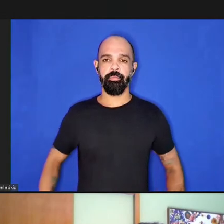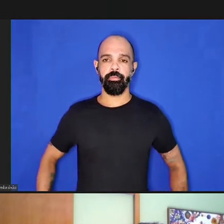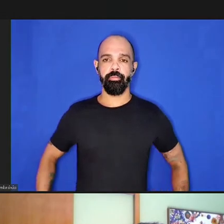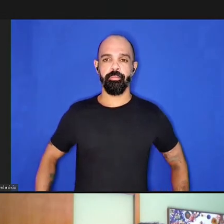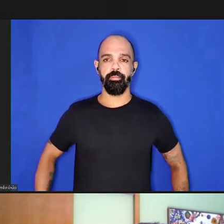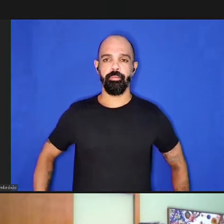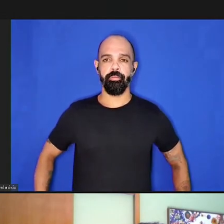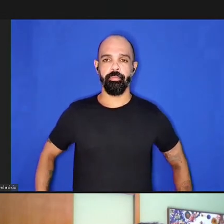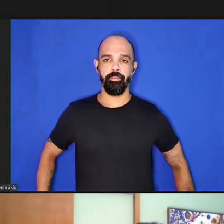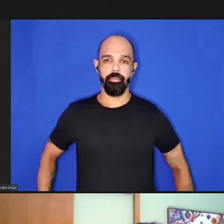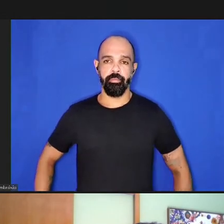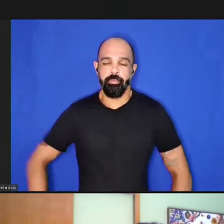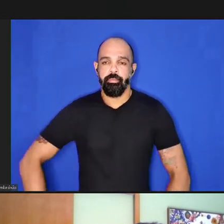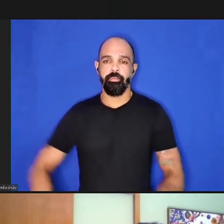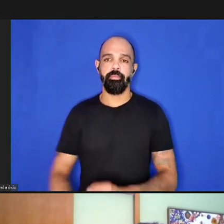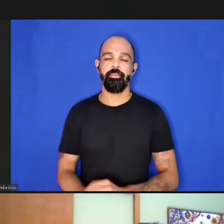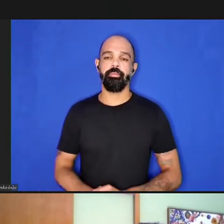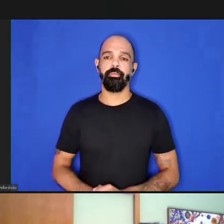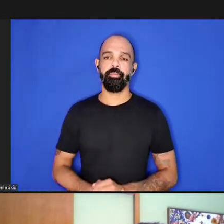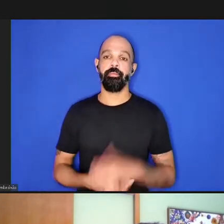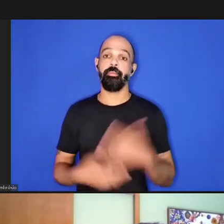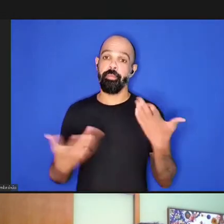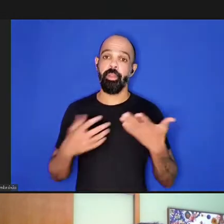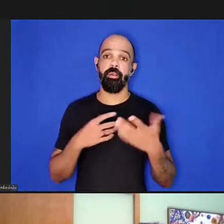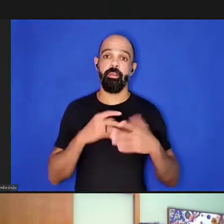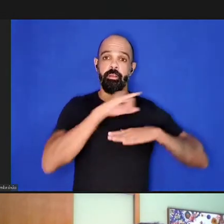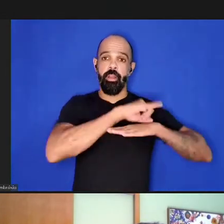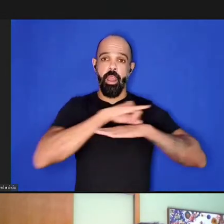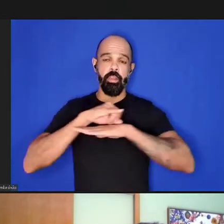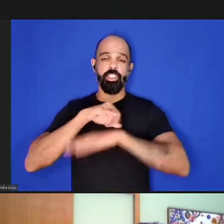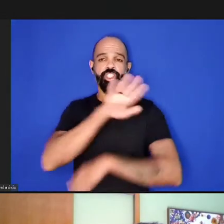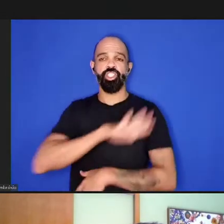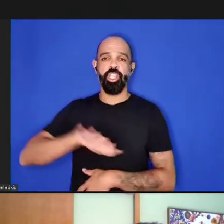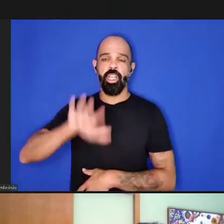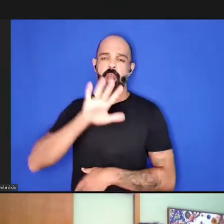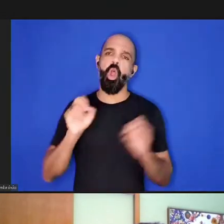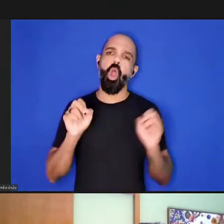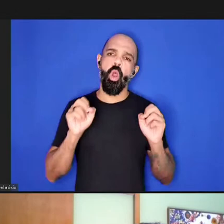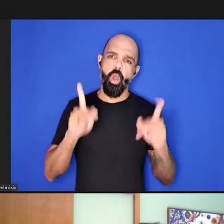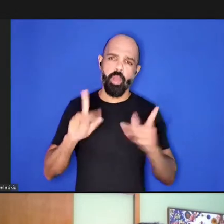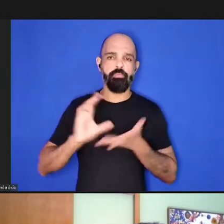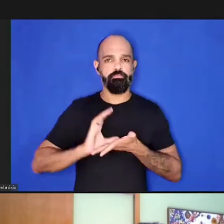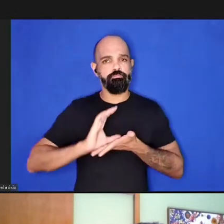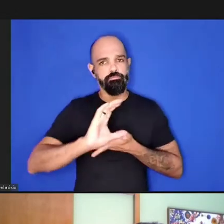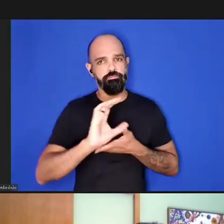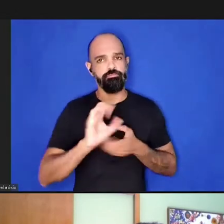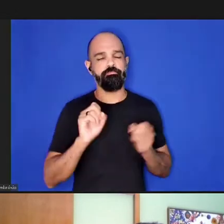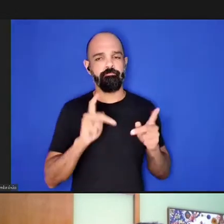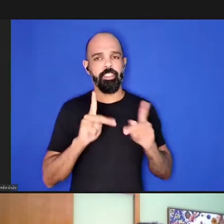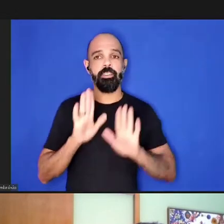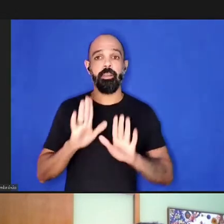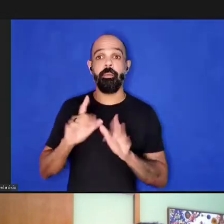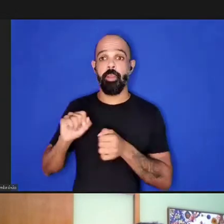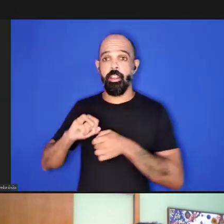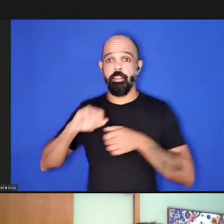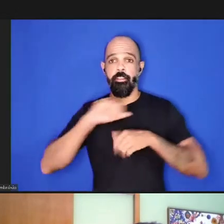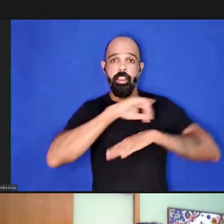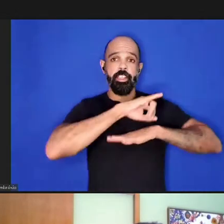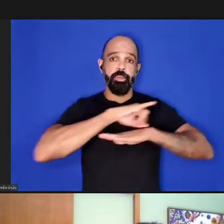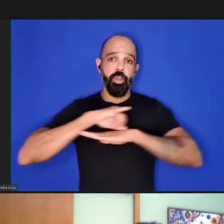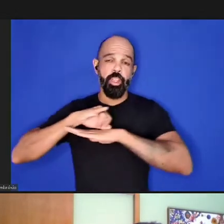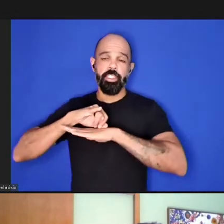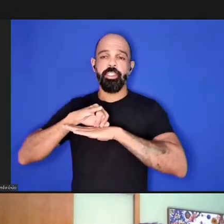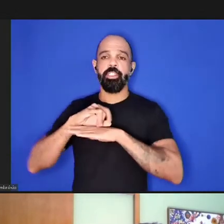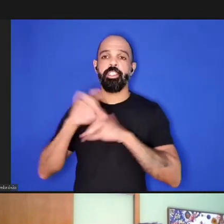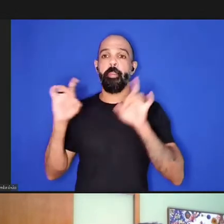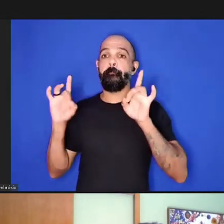exposição geral, o orçamento é ok, mas o que nós fazemos com exposições